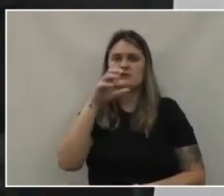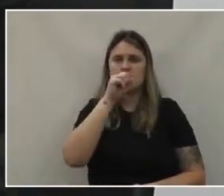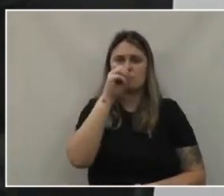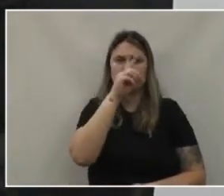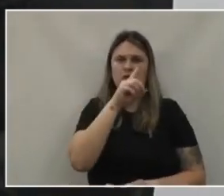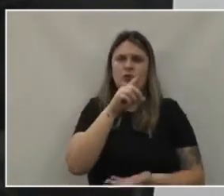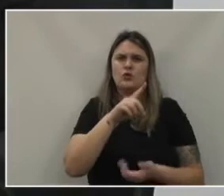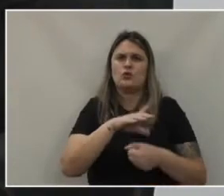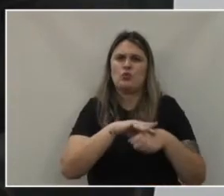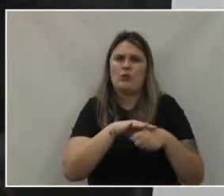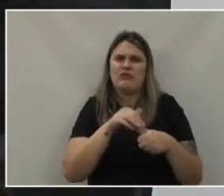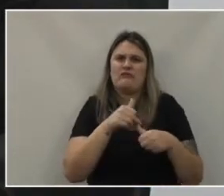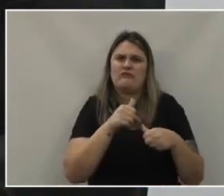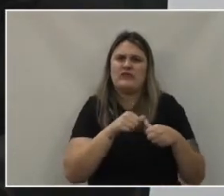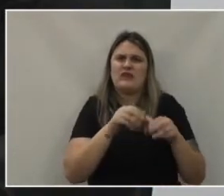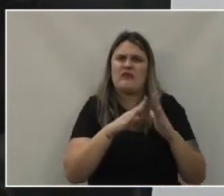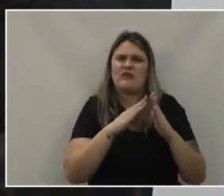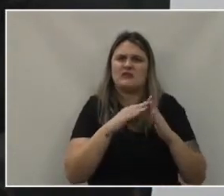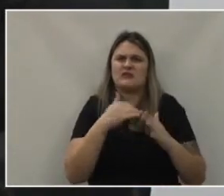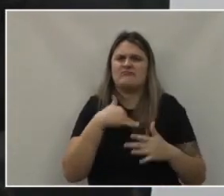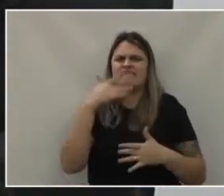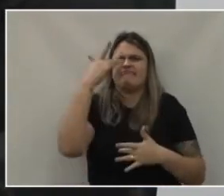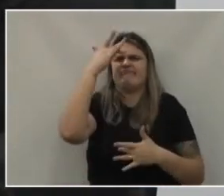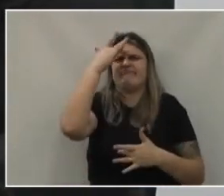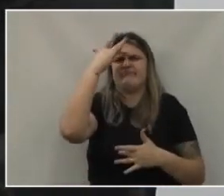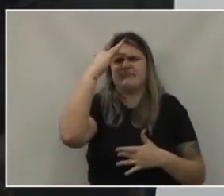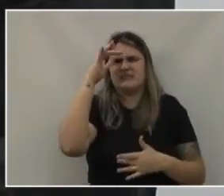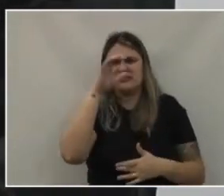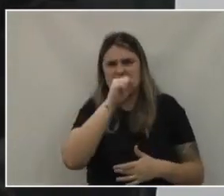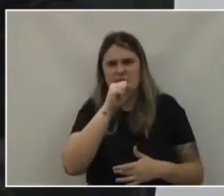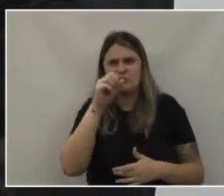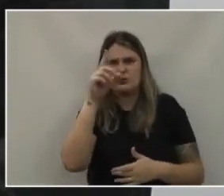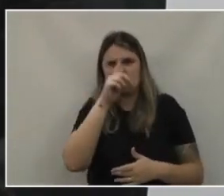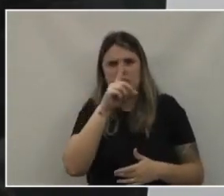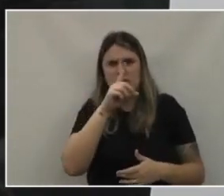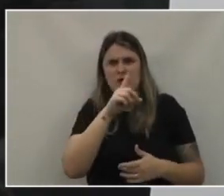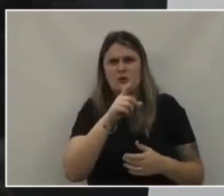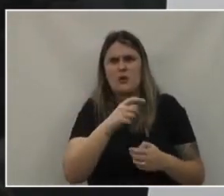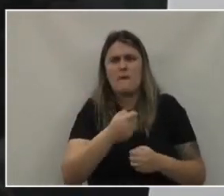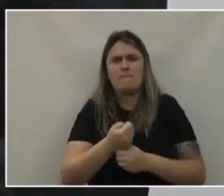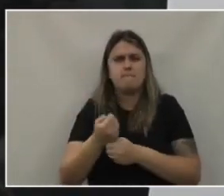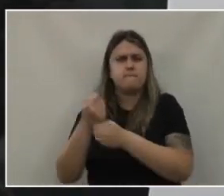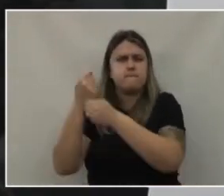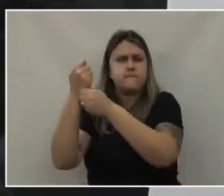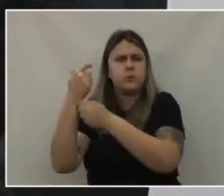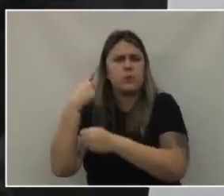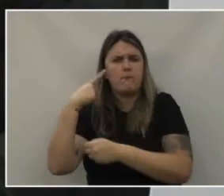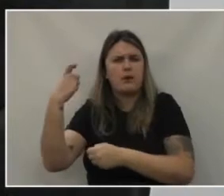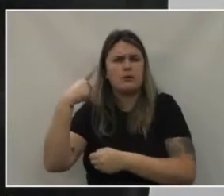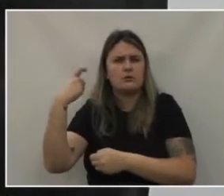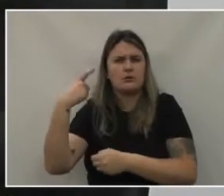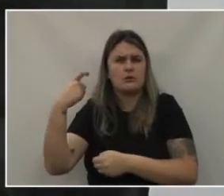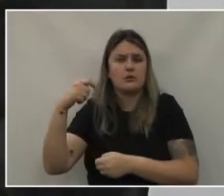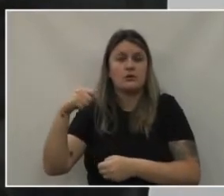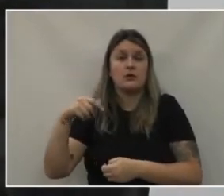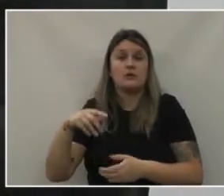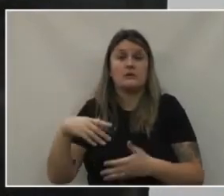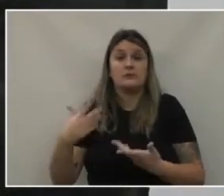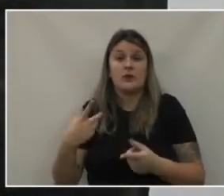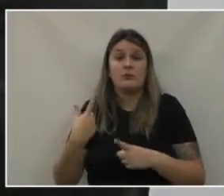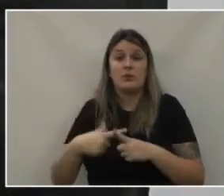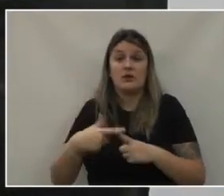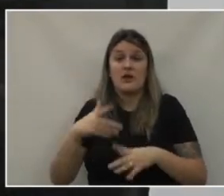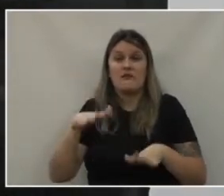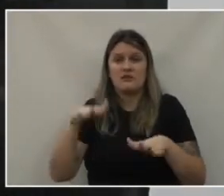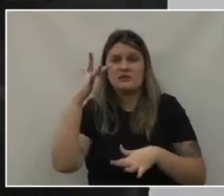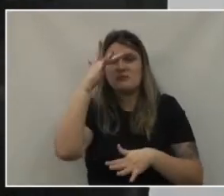casa. Eu fiquei indignado sábado e domingo pela quantidade de fogos de artifício que foram soltados na cidade. Então, quem tem